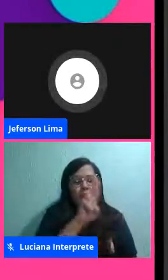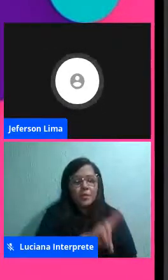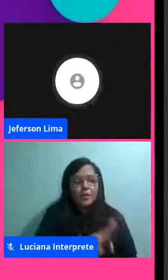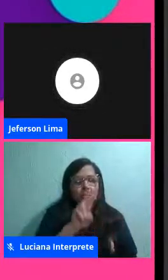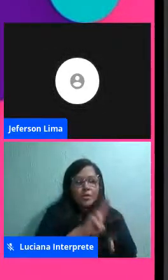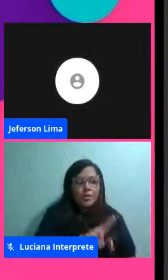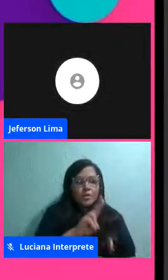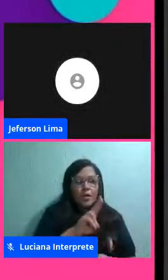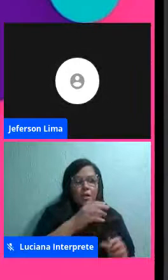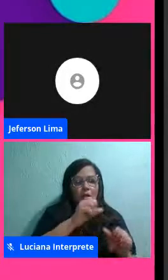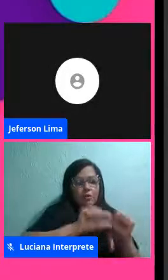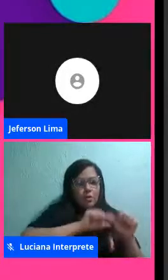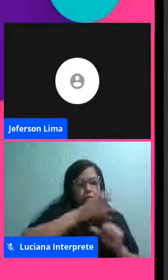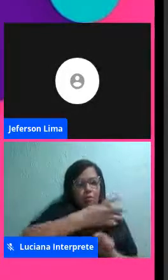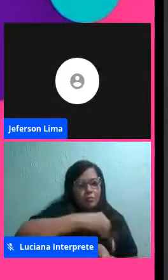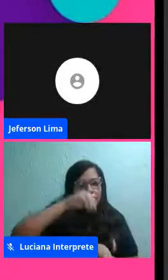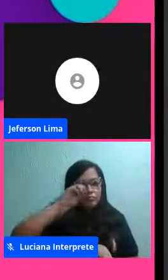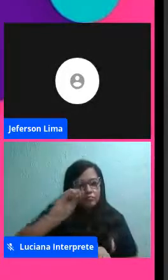um app use.